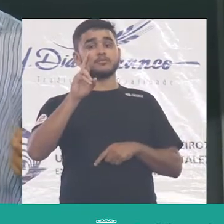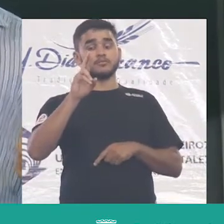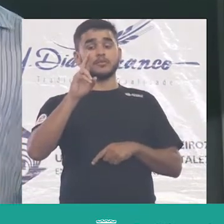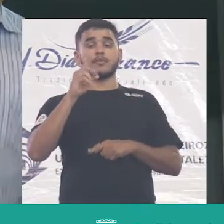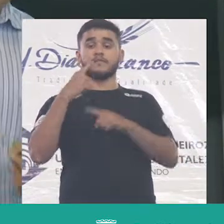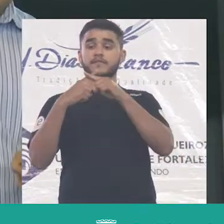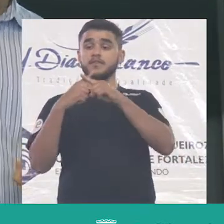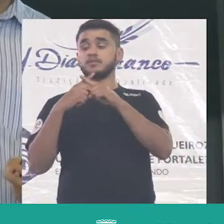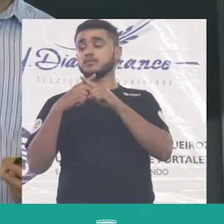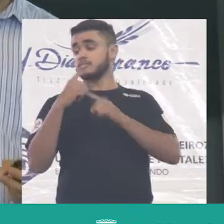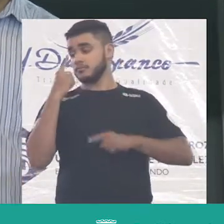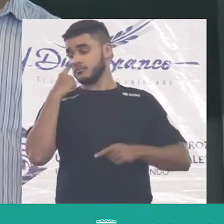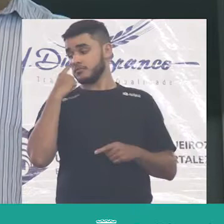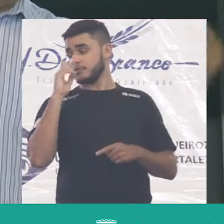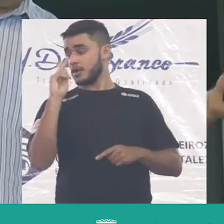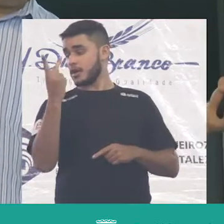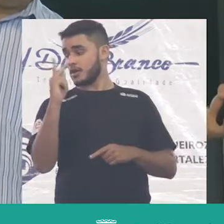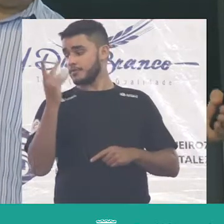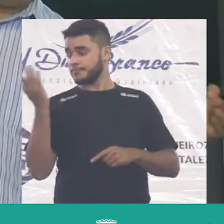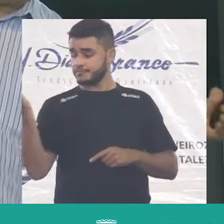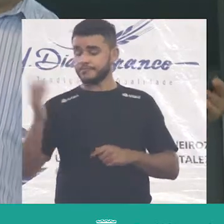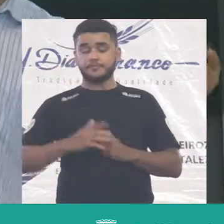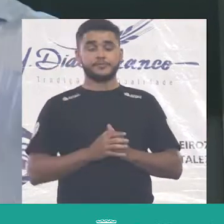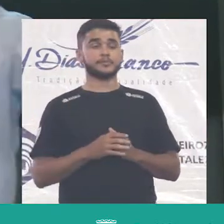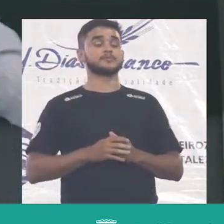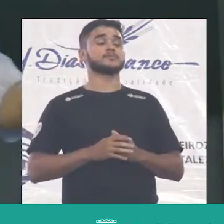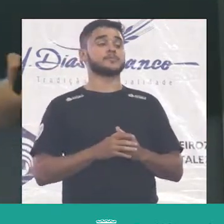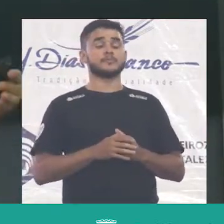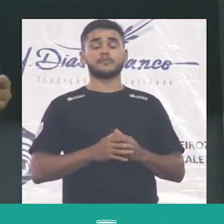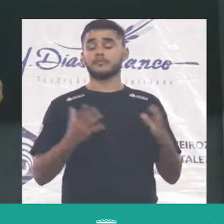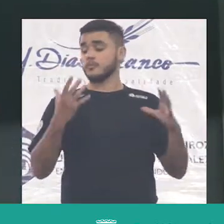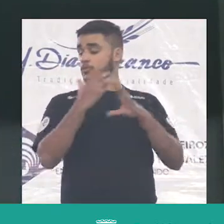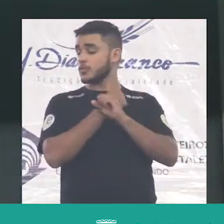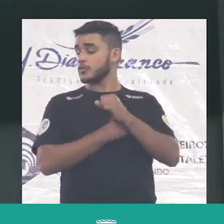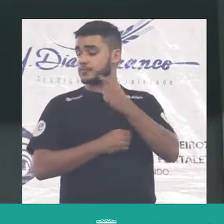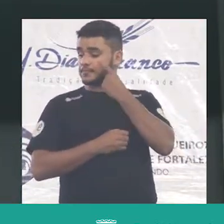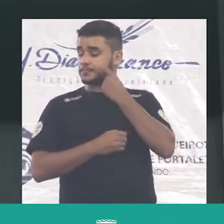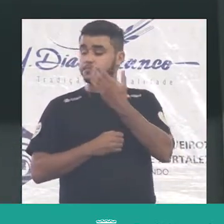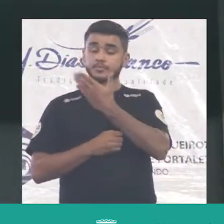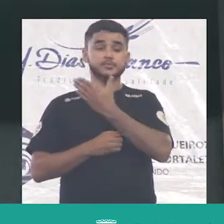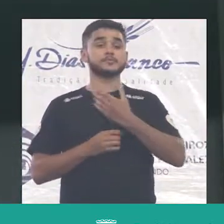vezes a altura que é h vai ser a área lateral. Com 2 vezes πr ao quadrado da base,